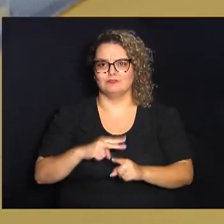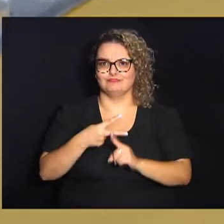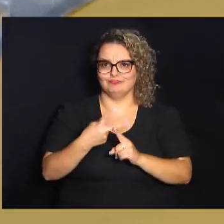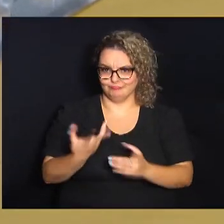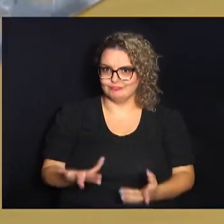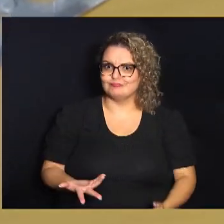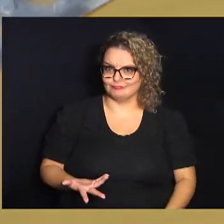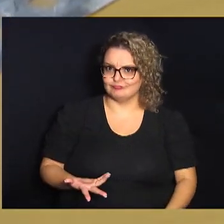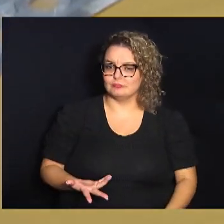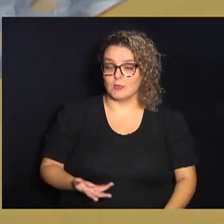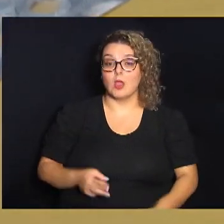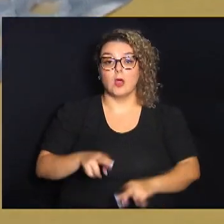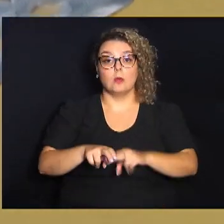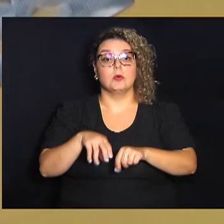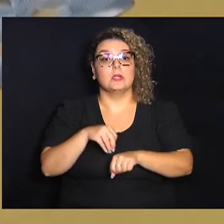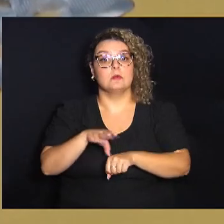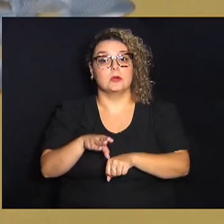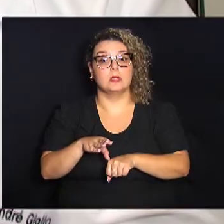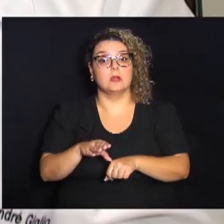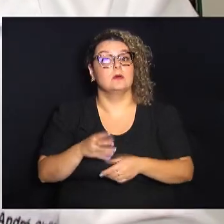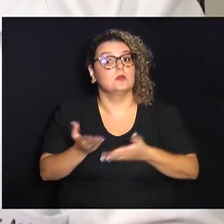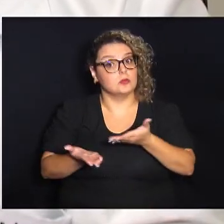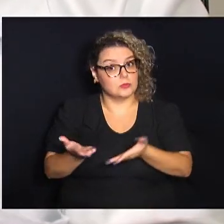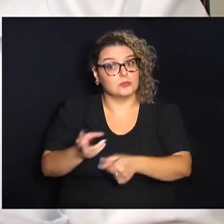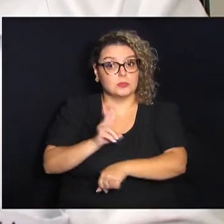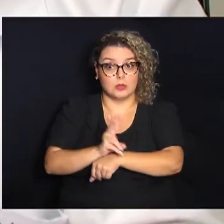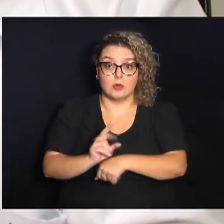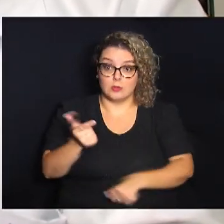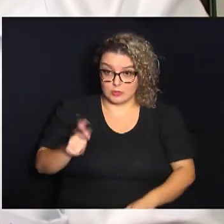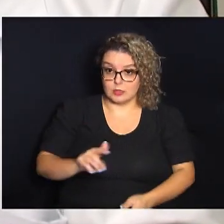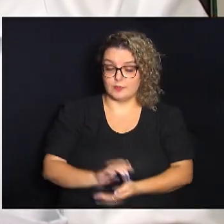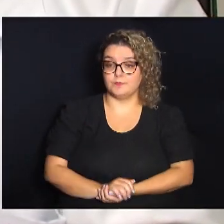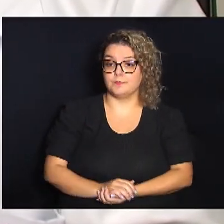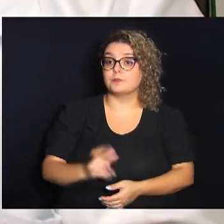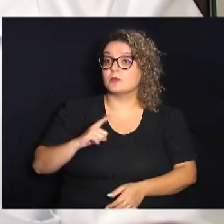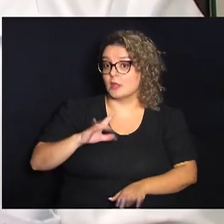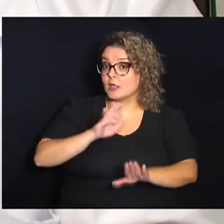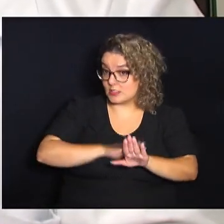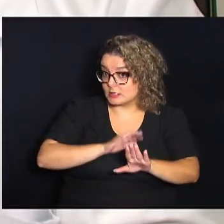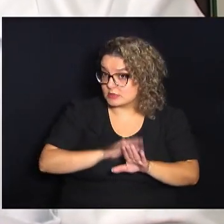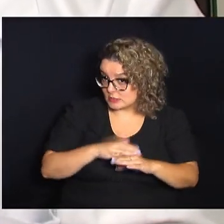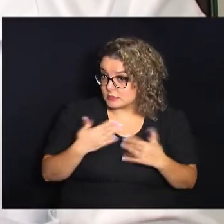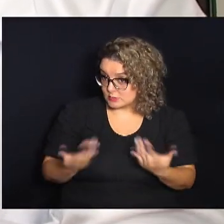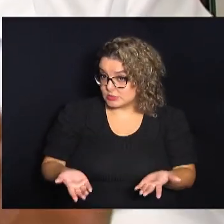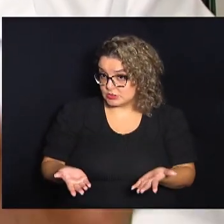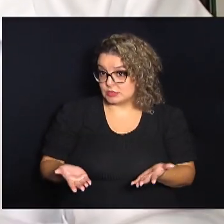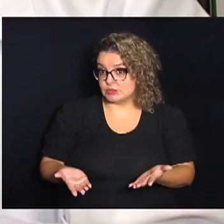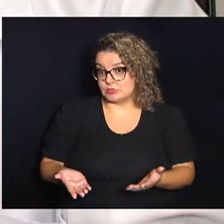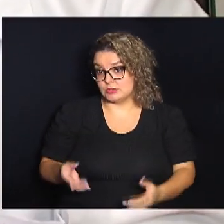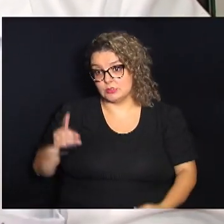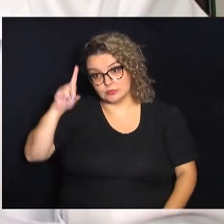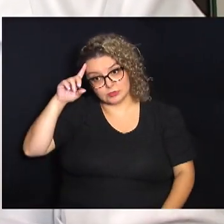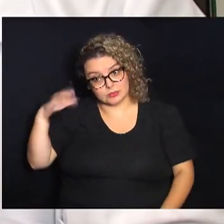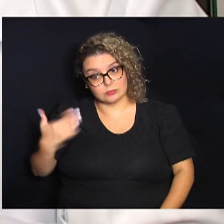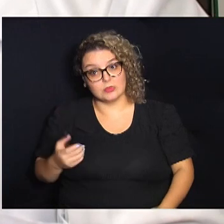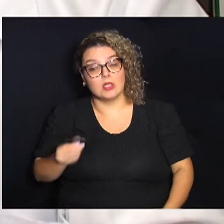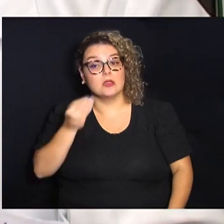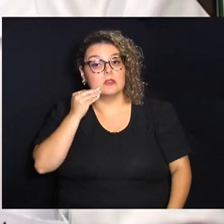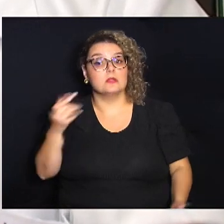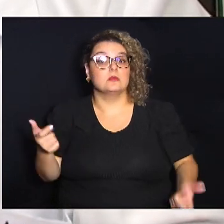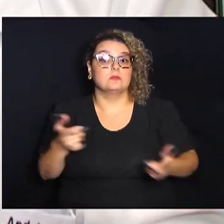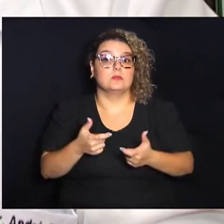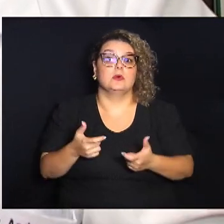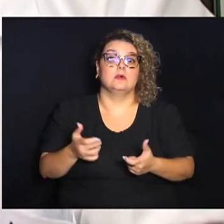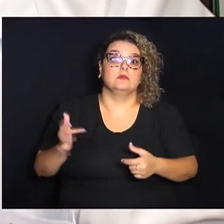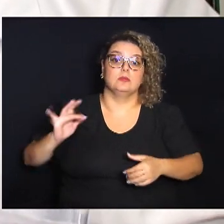Por isso, a dica é manter os cuidados. E a gente tem essas medidas, né, que na prática vão tentar diminuir a quantidade de